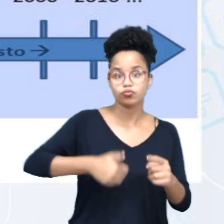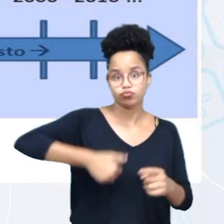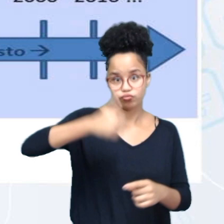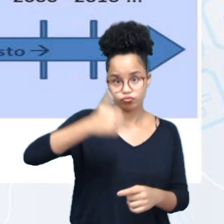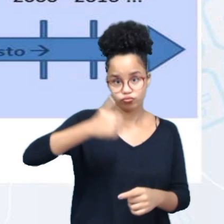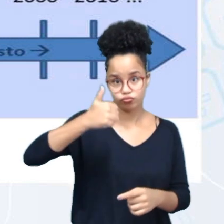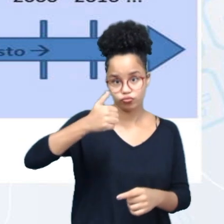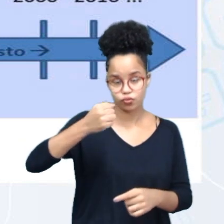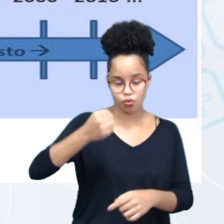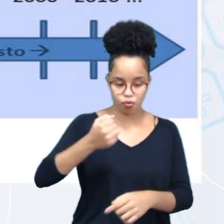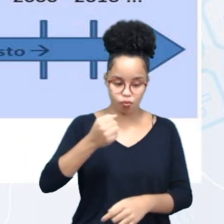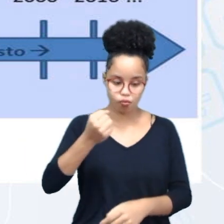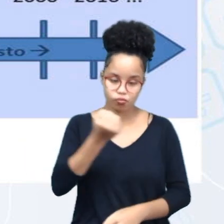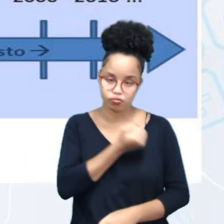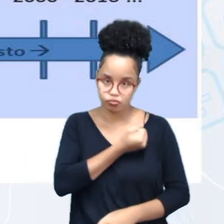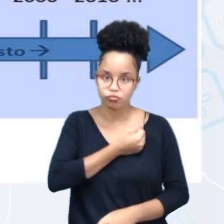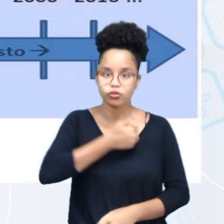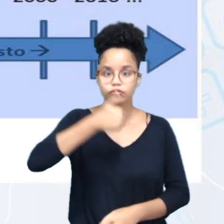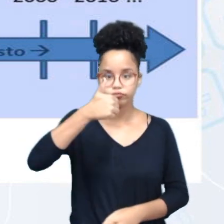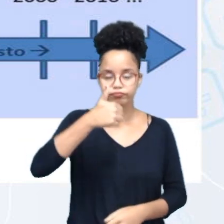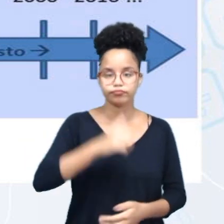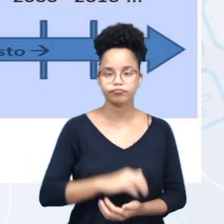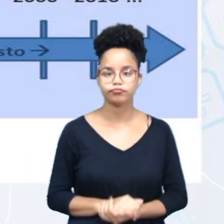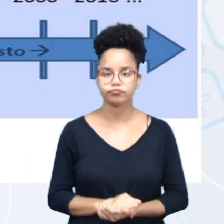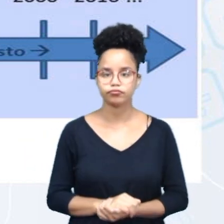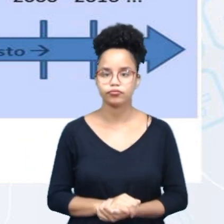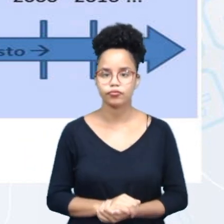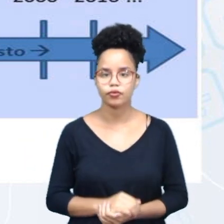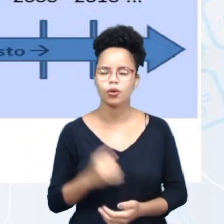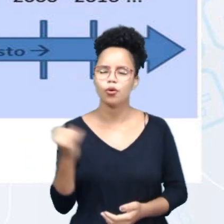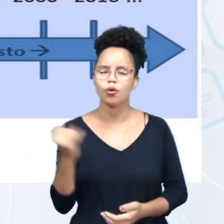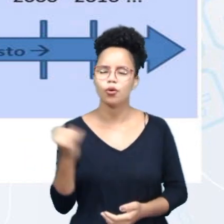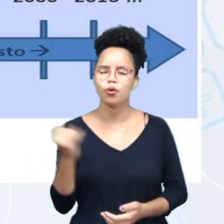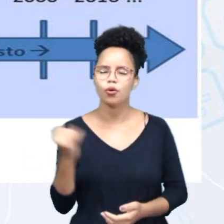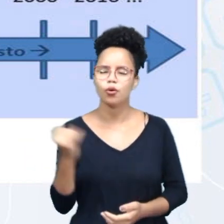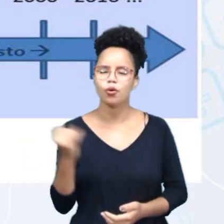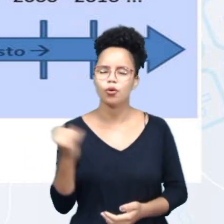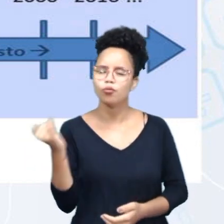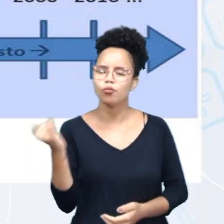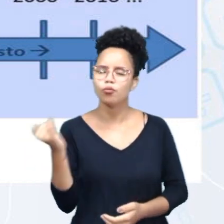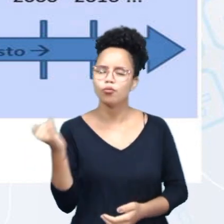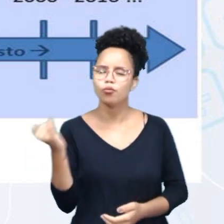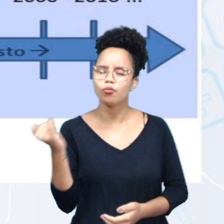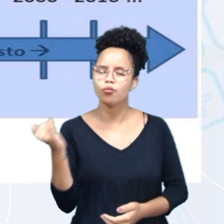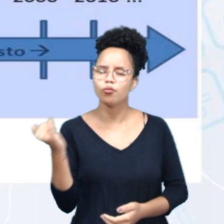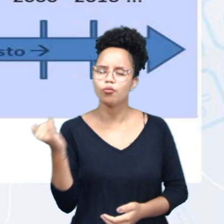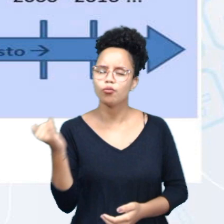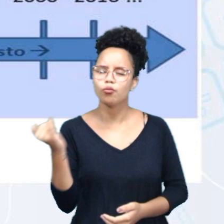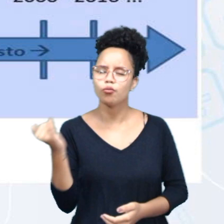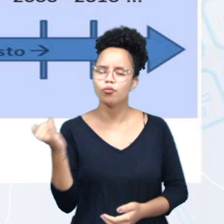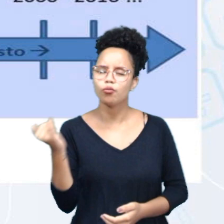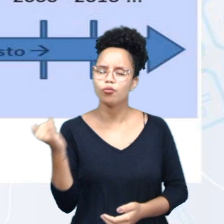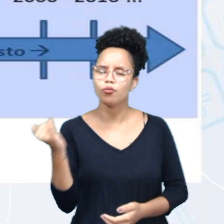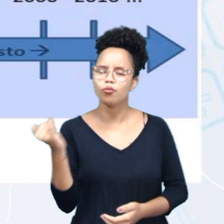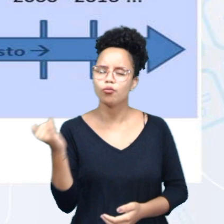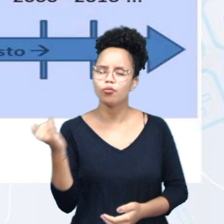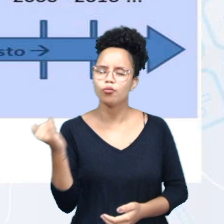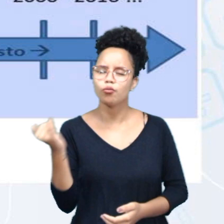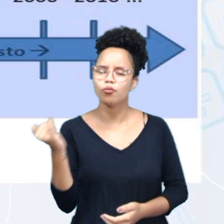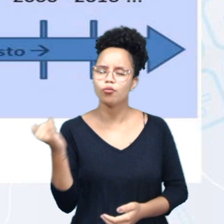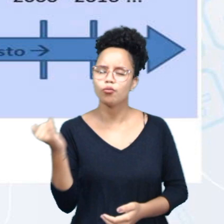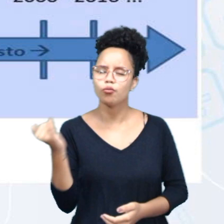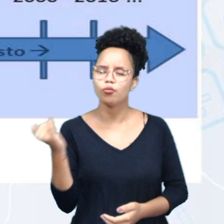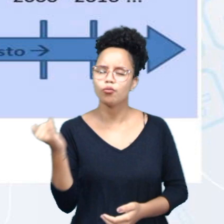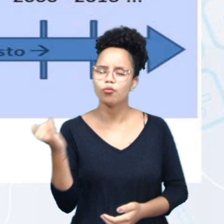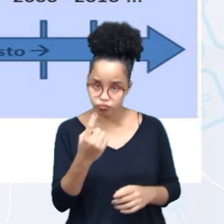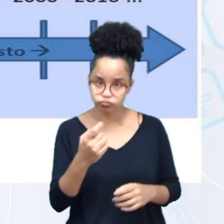1. Vale ressaltar também que não precisamos usar o Z para nos referirmos a um